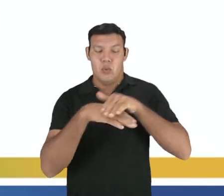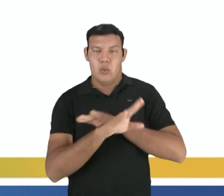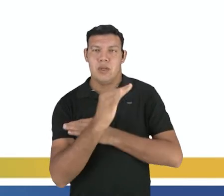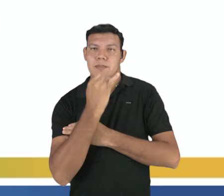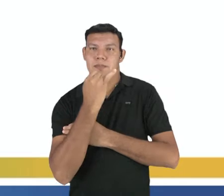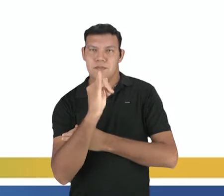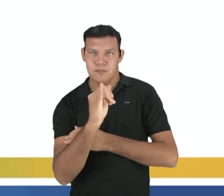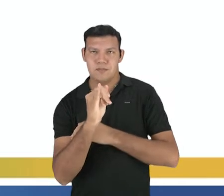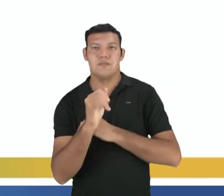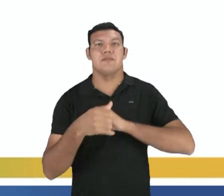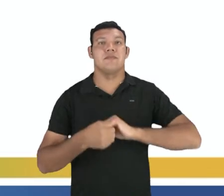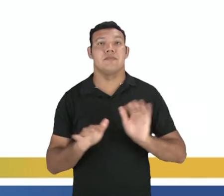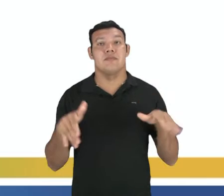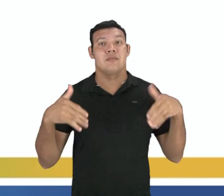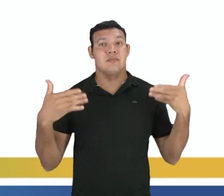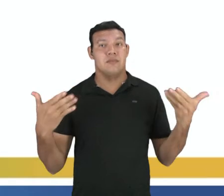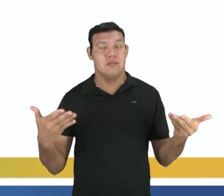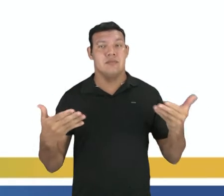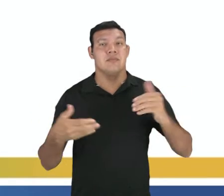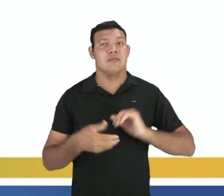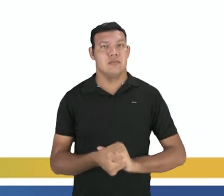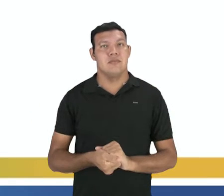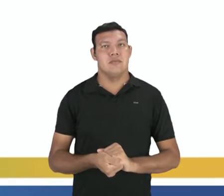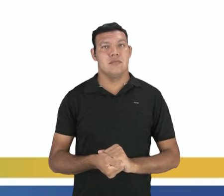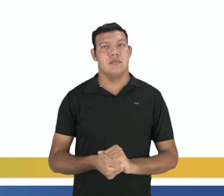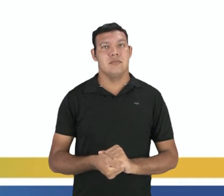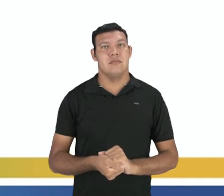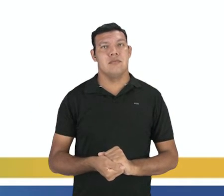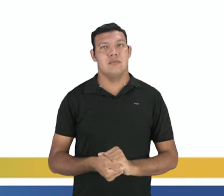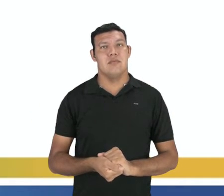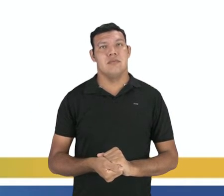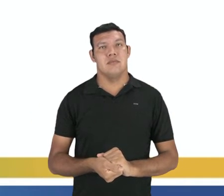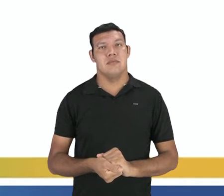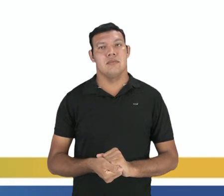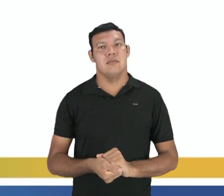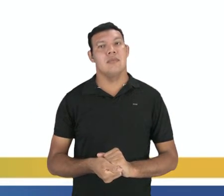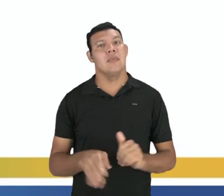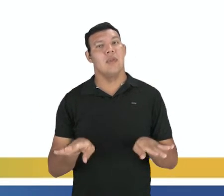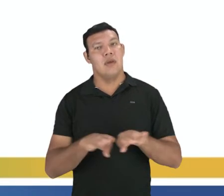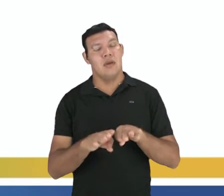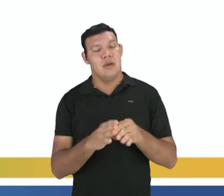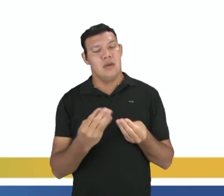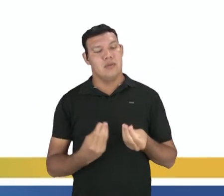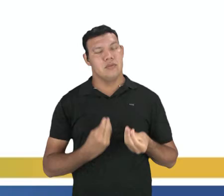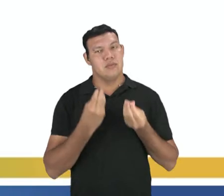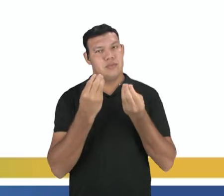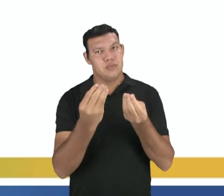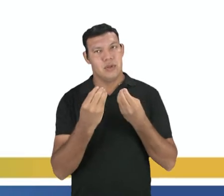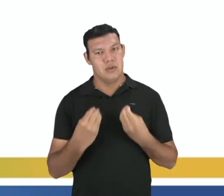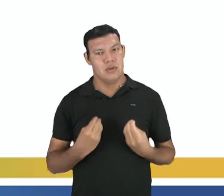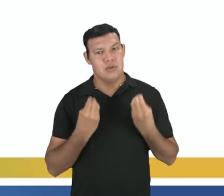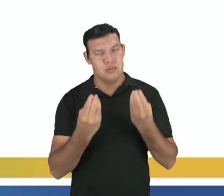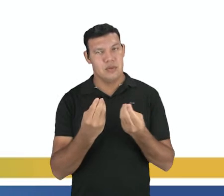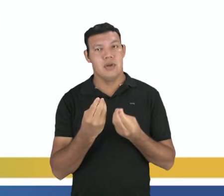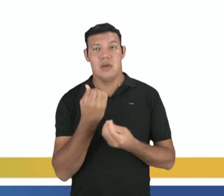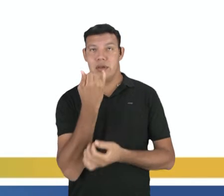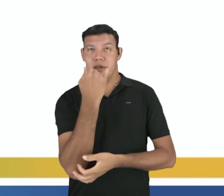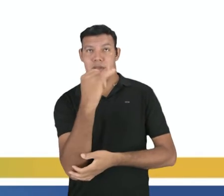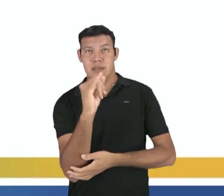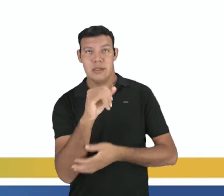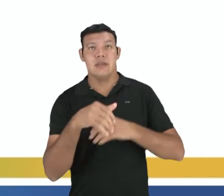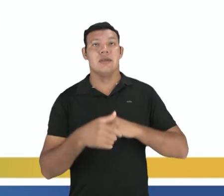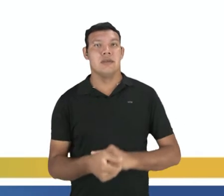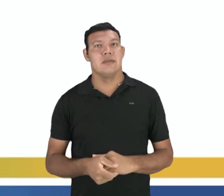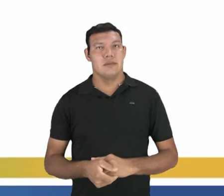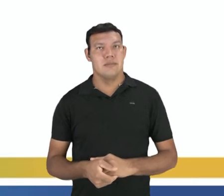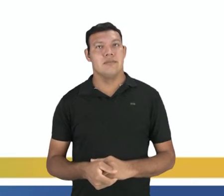energia E aí a força peso vai dando mais energia para ele até chegar aqui quando